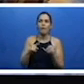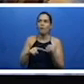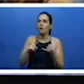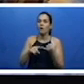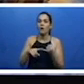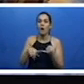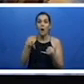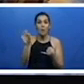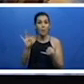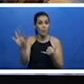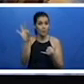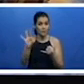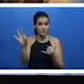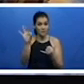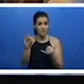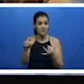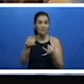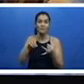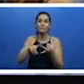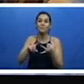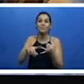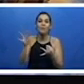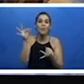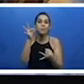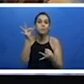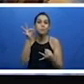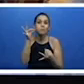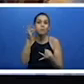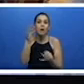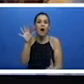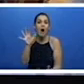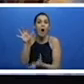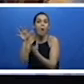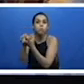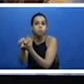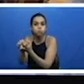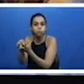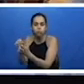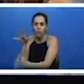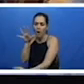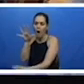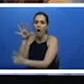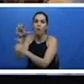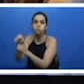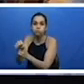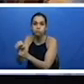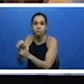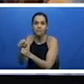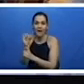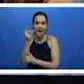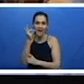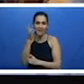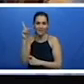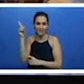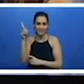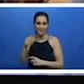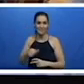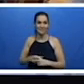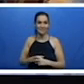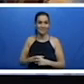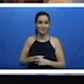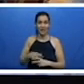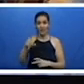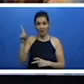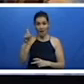sapo, uma rã touro, ela se alimentando a partir de um rato. A rã touro é um animal muito